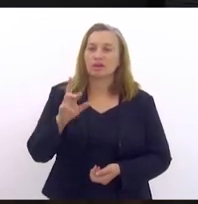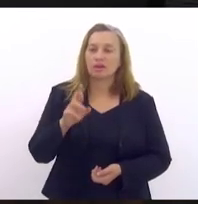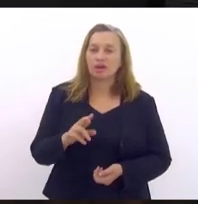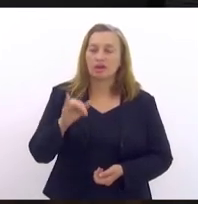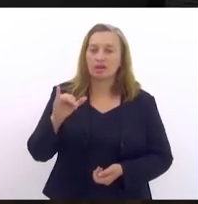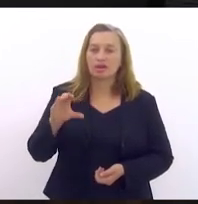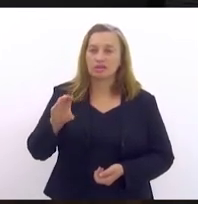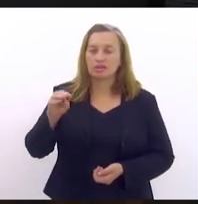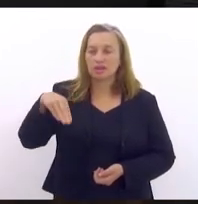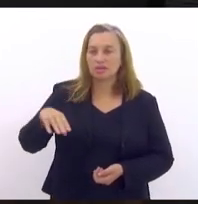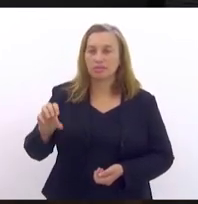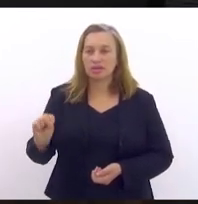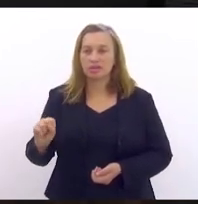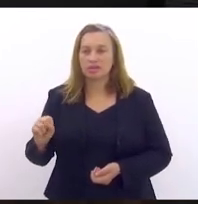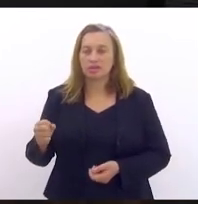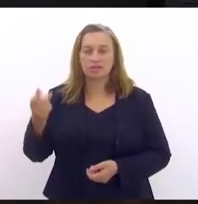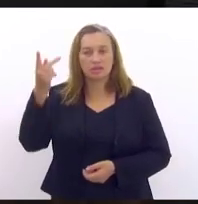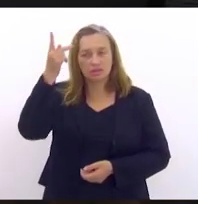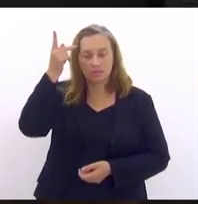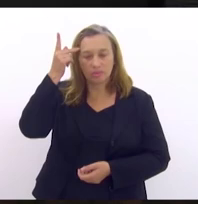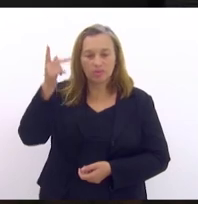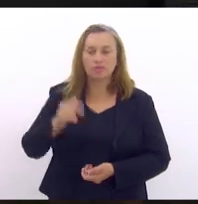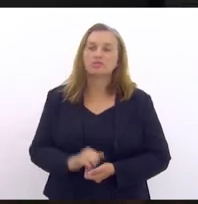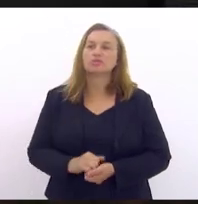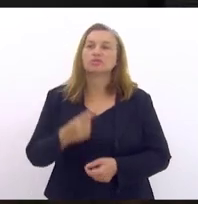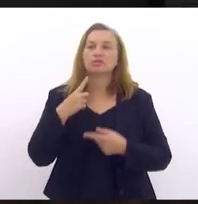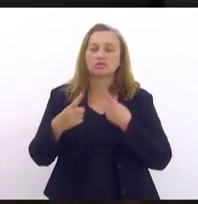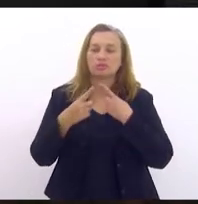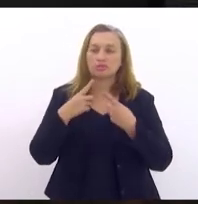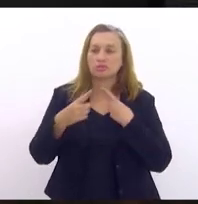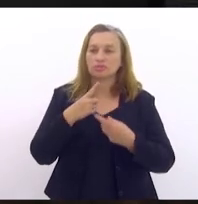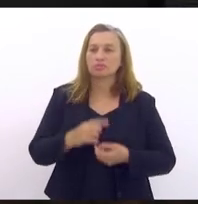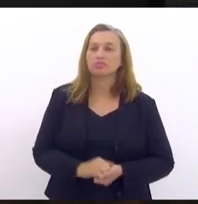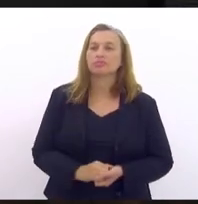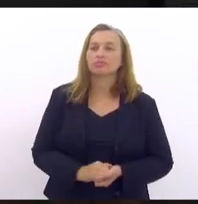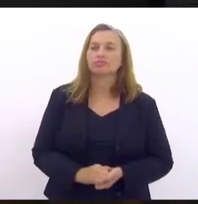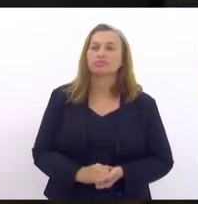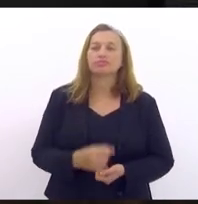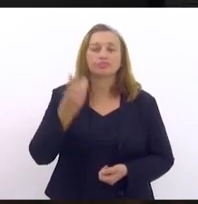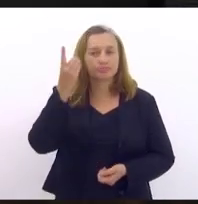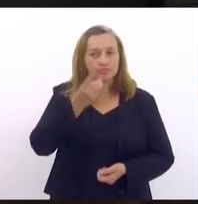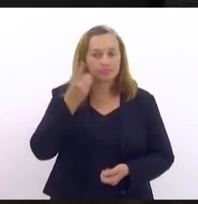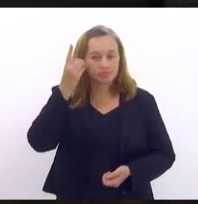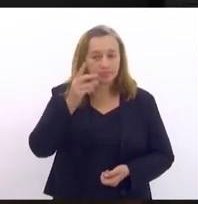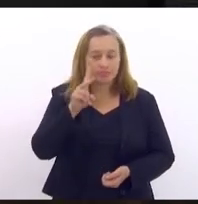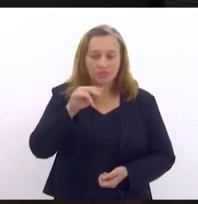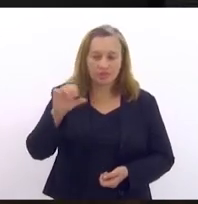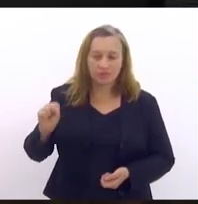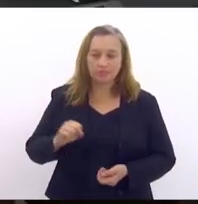RICMS do Estado de São Paulo. Em discussão, para discutir, deputado